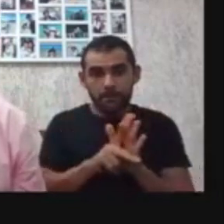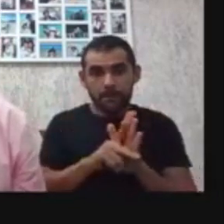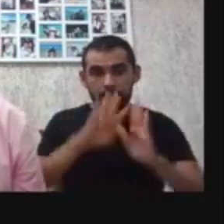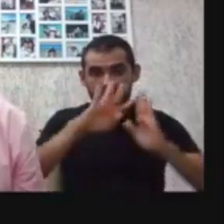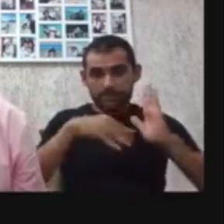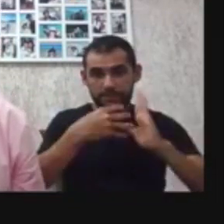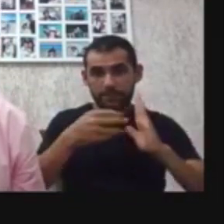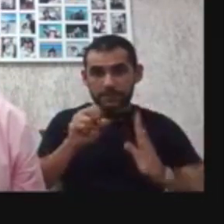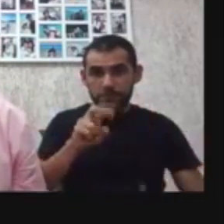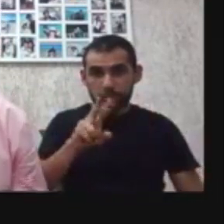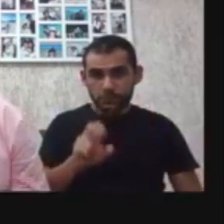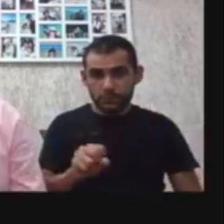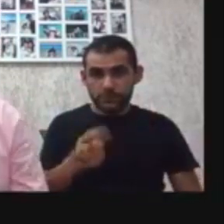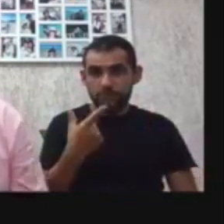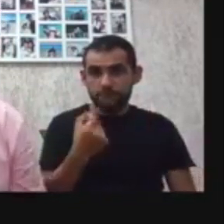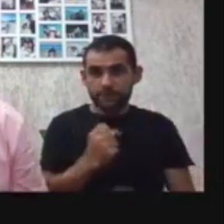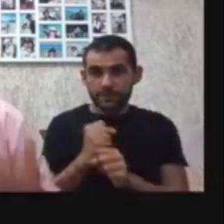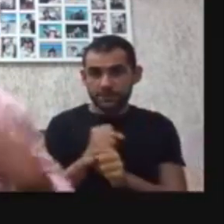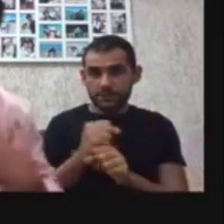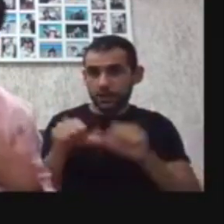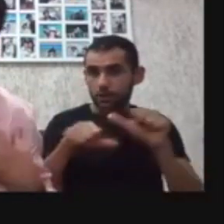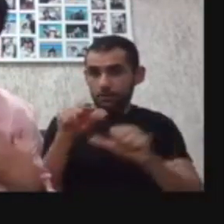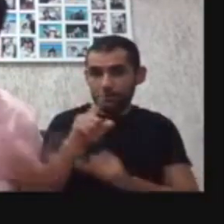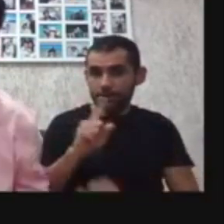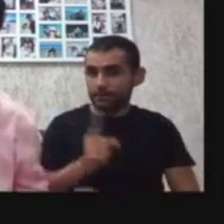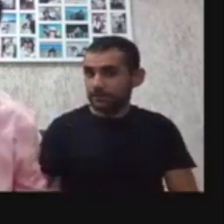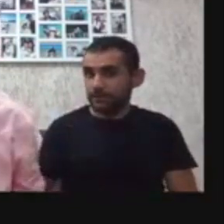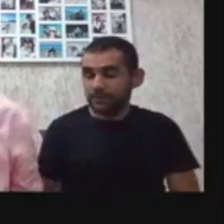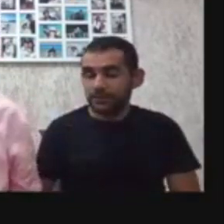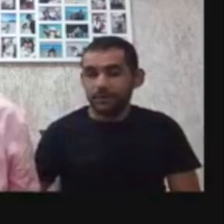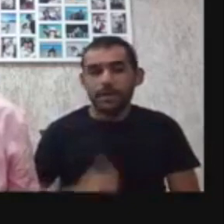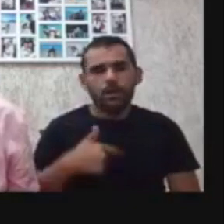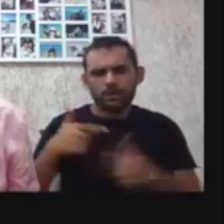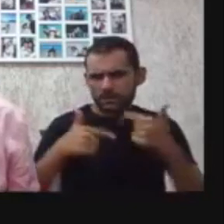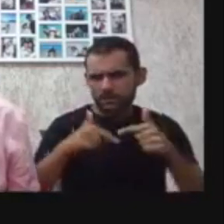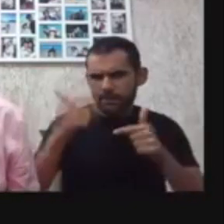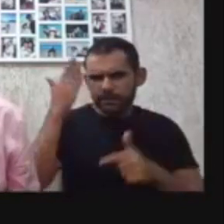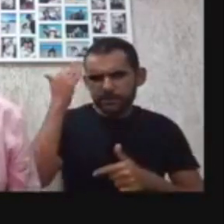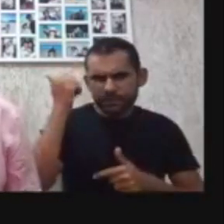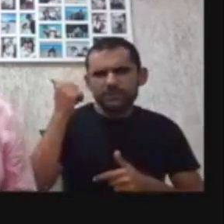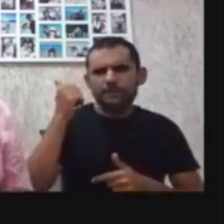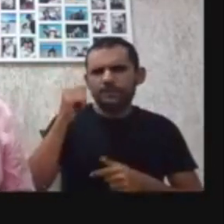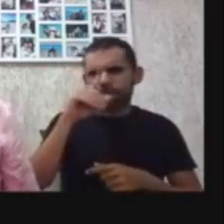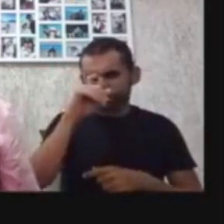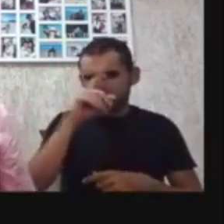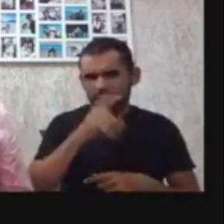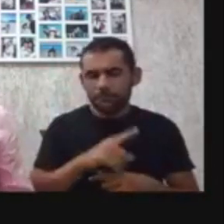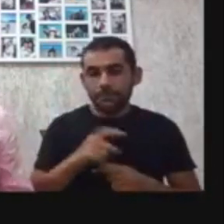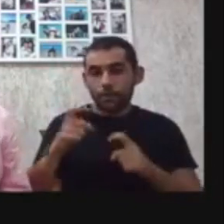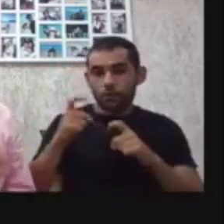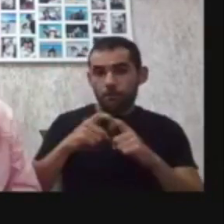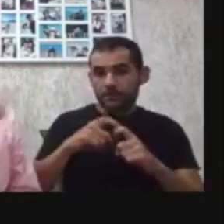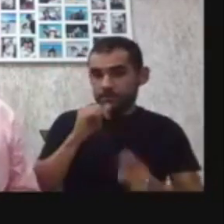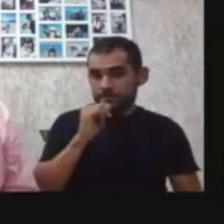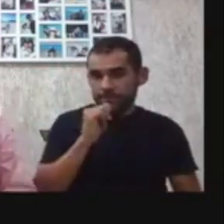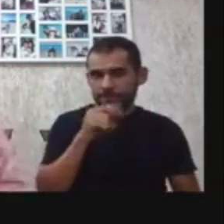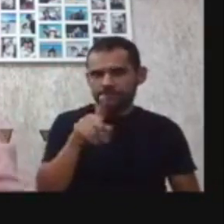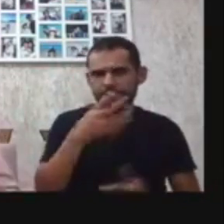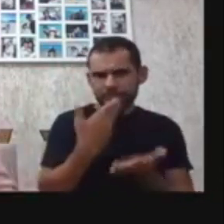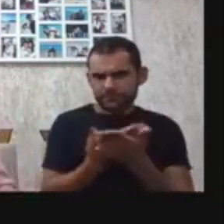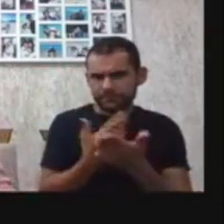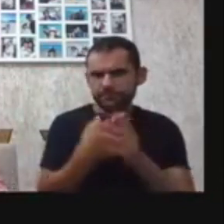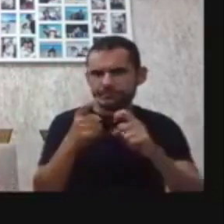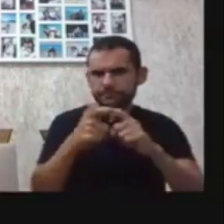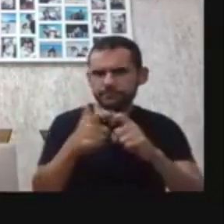do SUS tem 20 anos que não é atualizada. Eu trabalhei no hospital, eu sei disso. Entendeu? O médico ganha aí. Você vai estudar